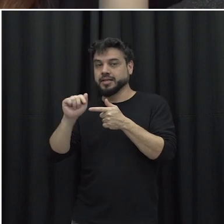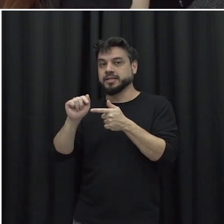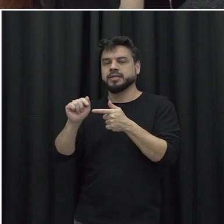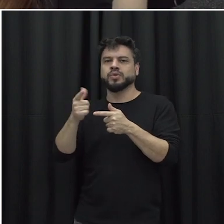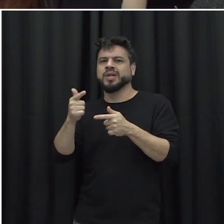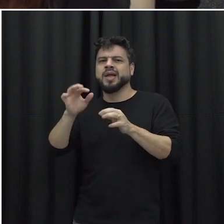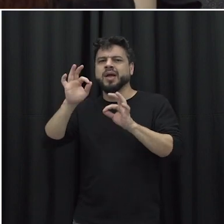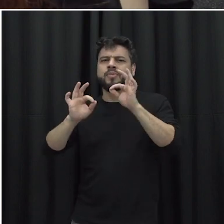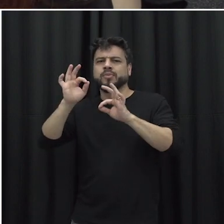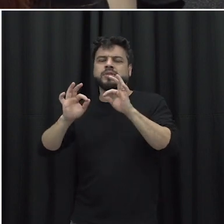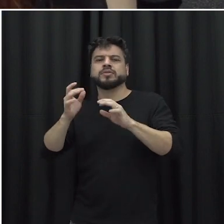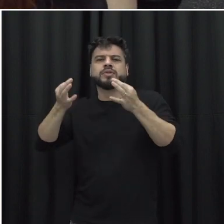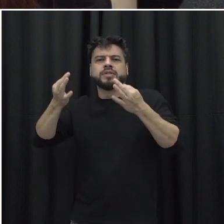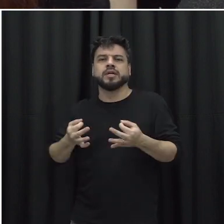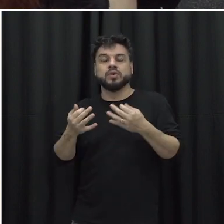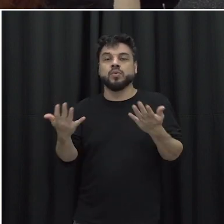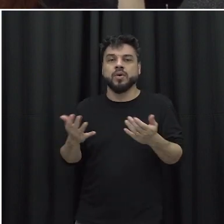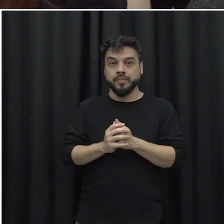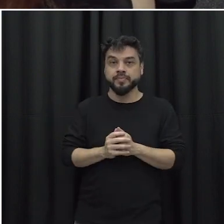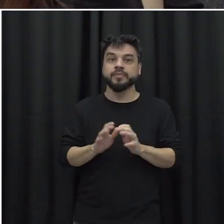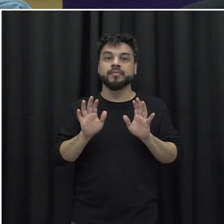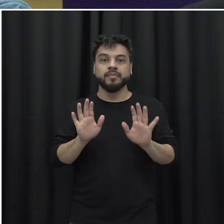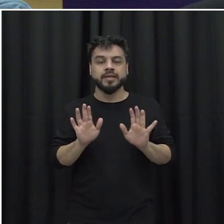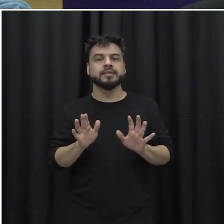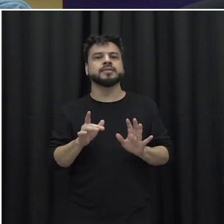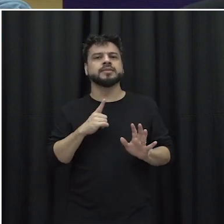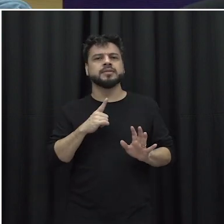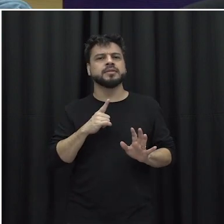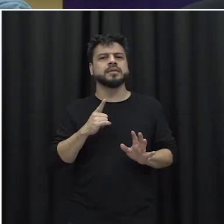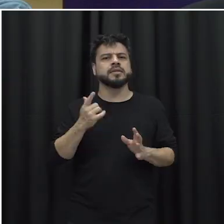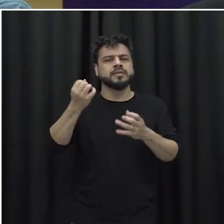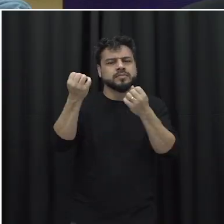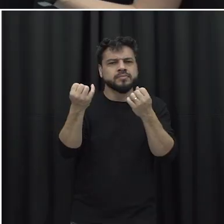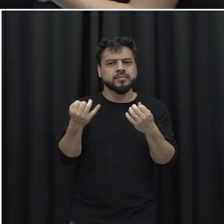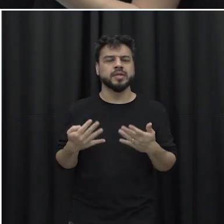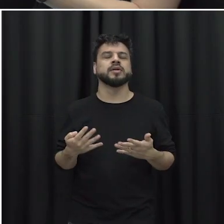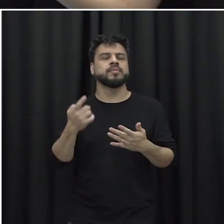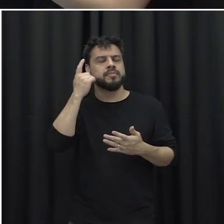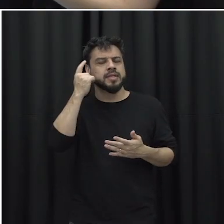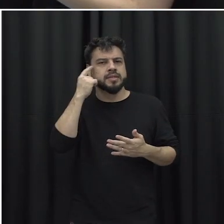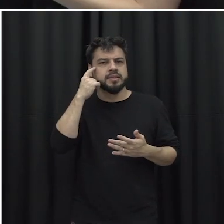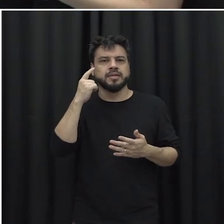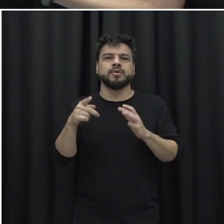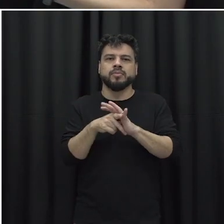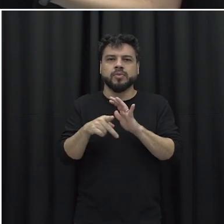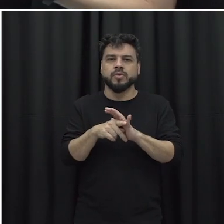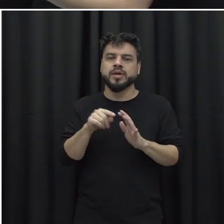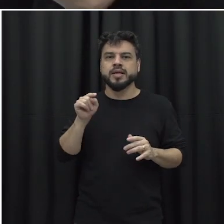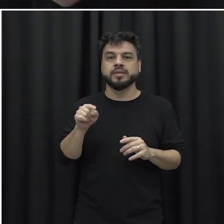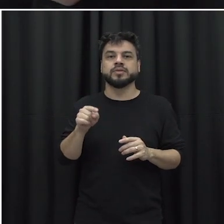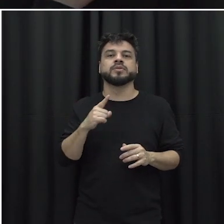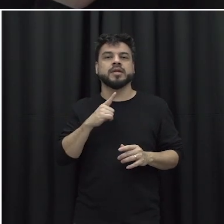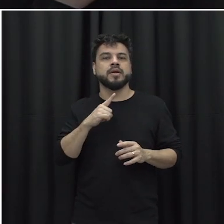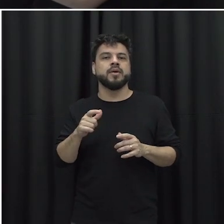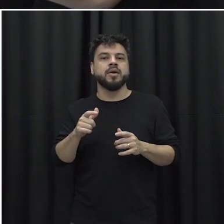não tem uma proporção exata também na RDC, mas ela prevê que o composto